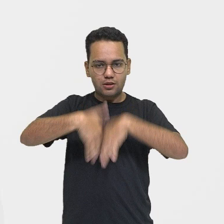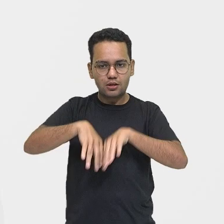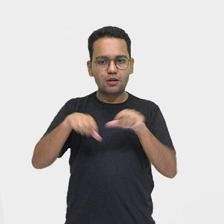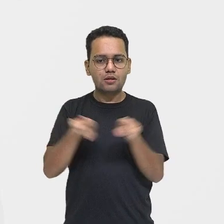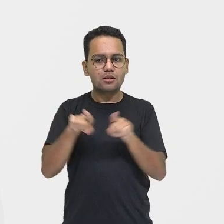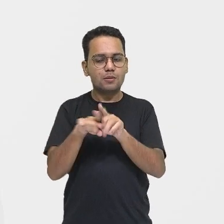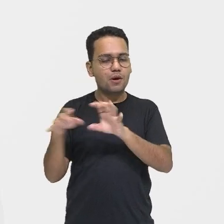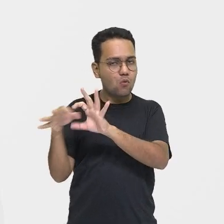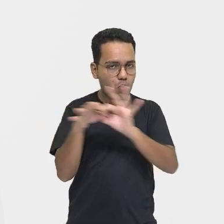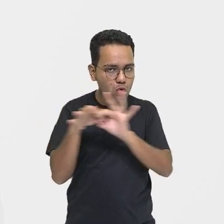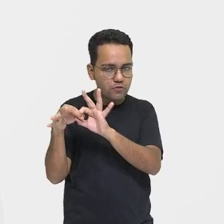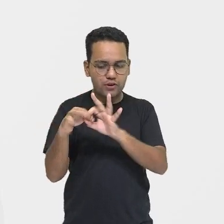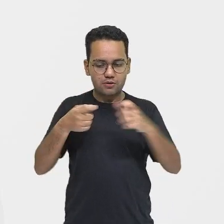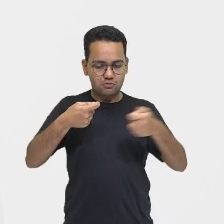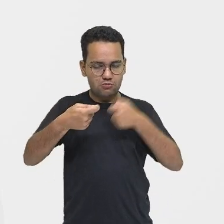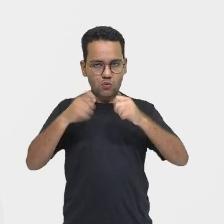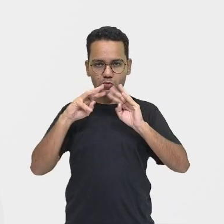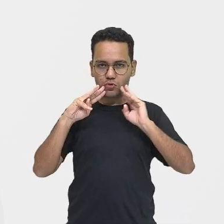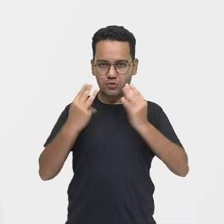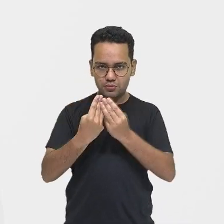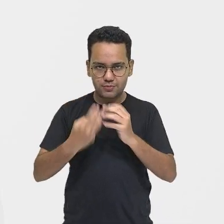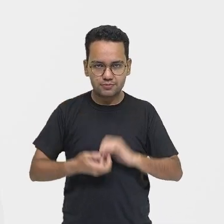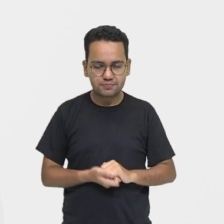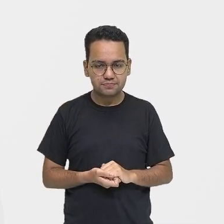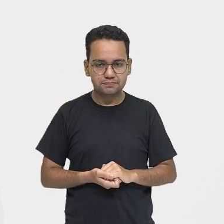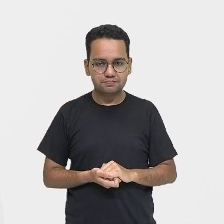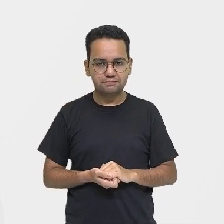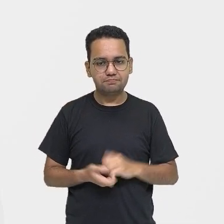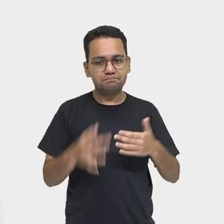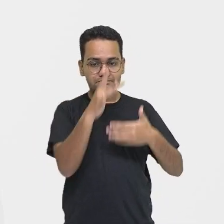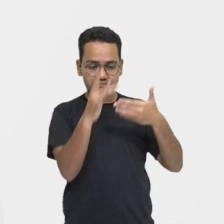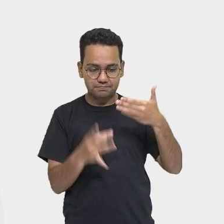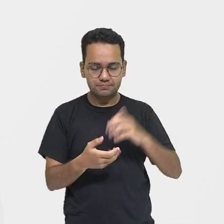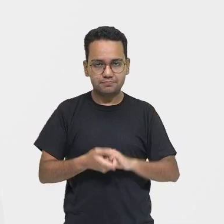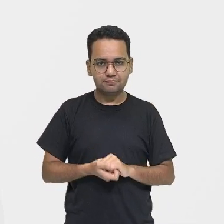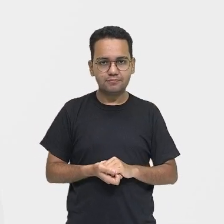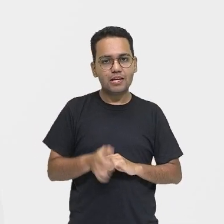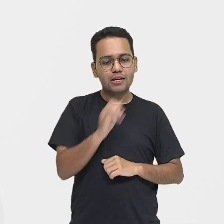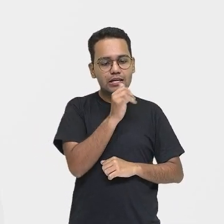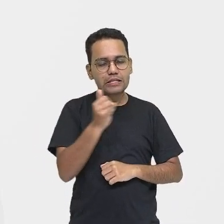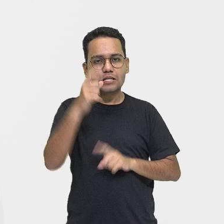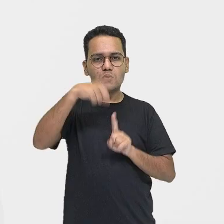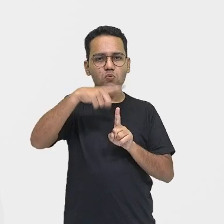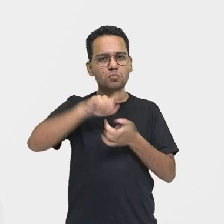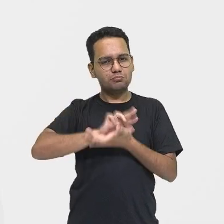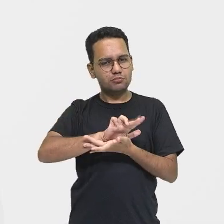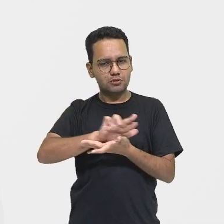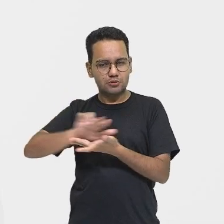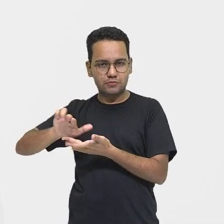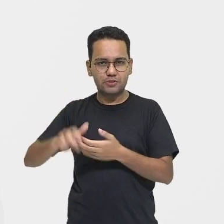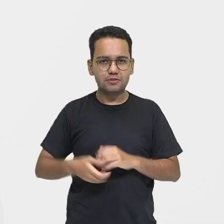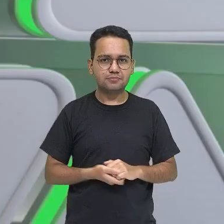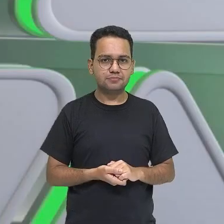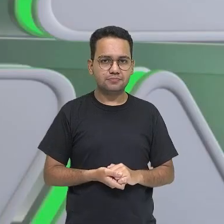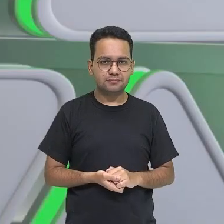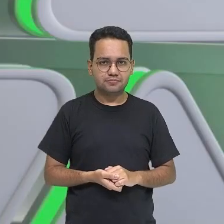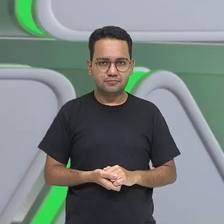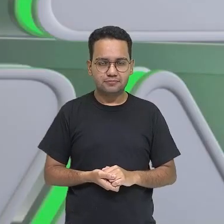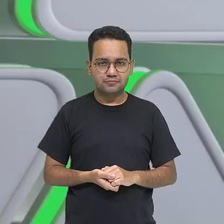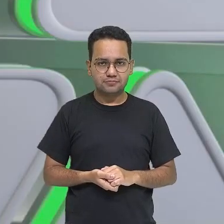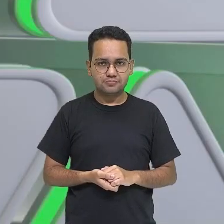reações químicas, leis ponderais e estequiometria. O detalhamento, energia e suas